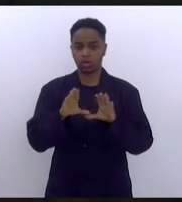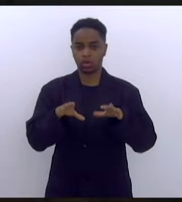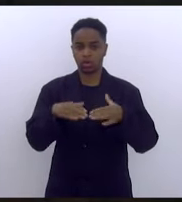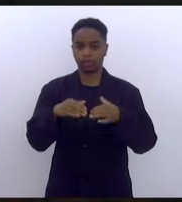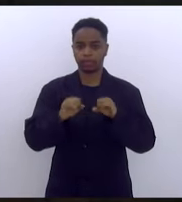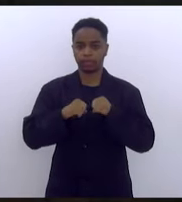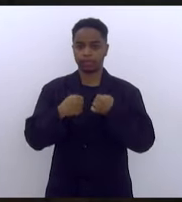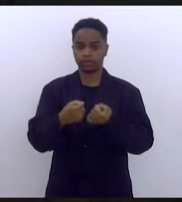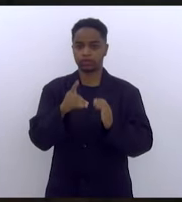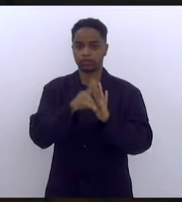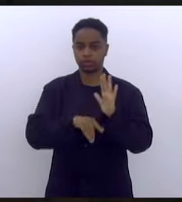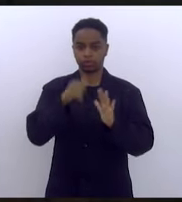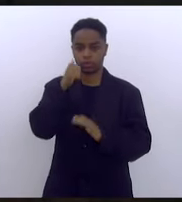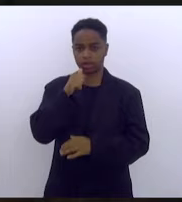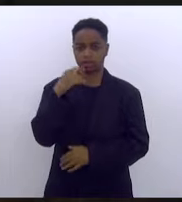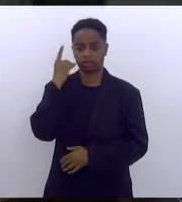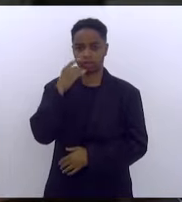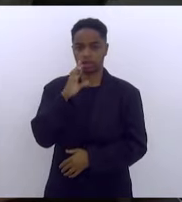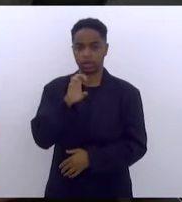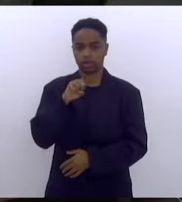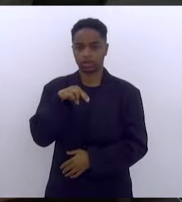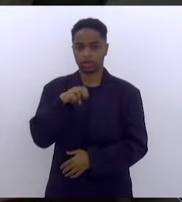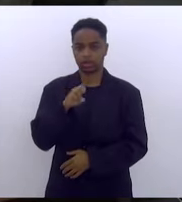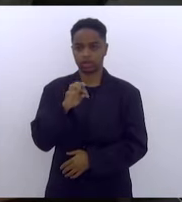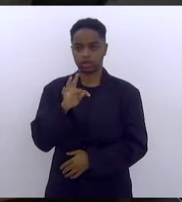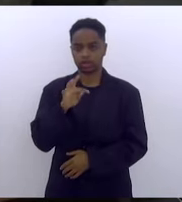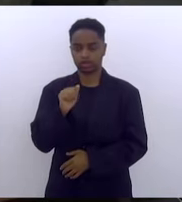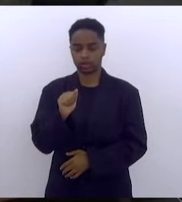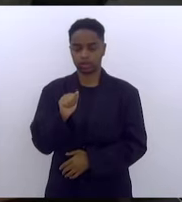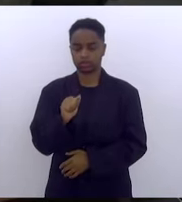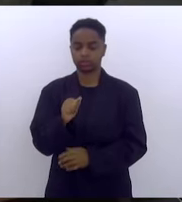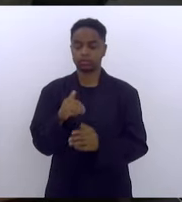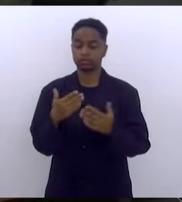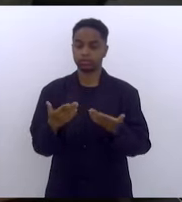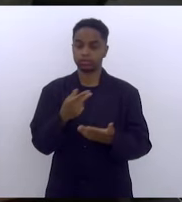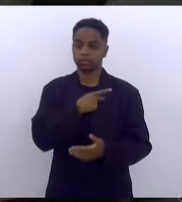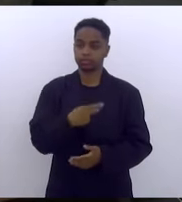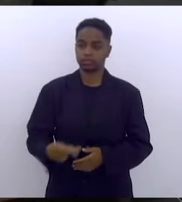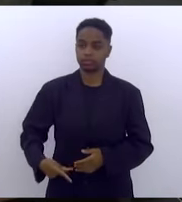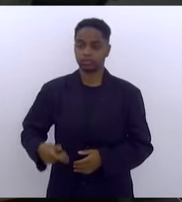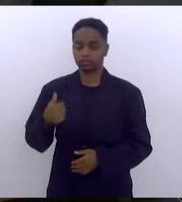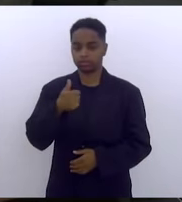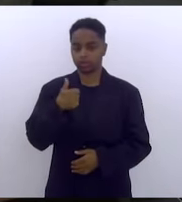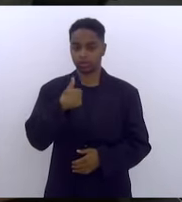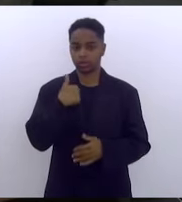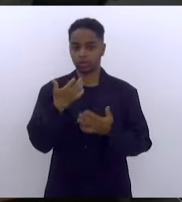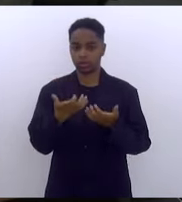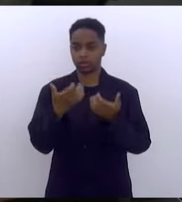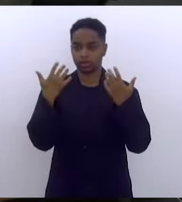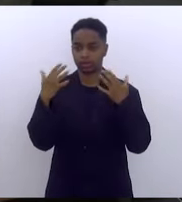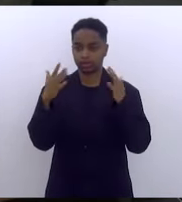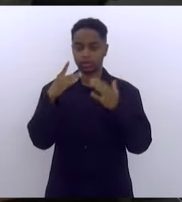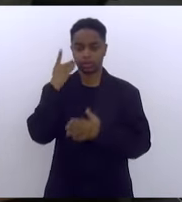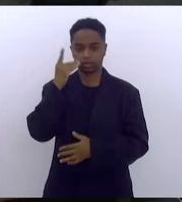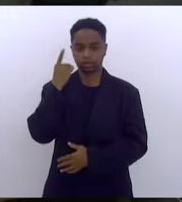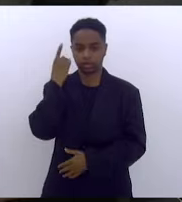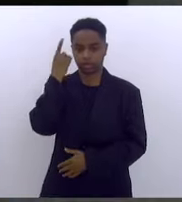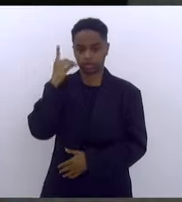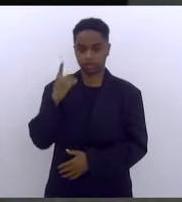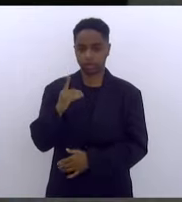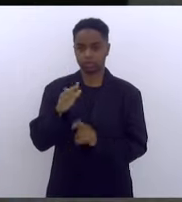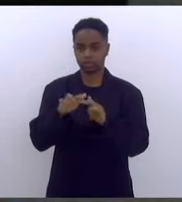Mulher, deputada Renata Souza. Senhor presidente, primeiramente, parabenizar a deputada Dani Balbi